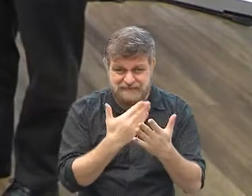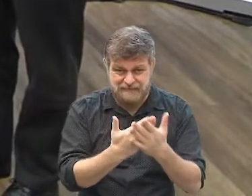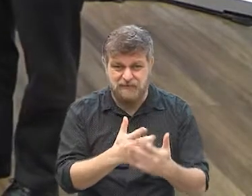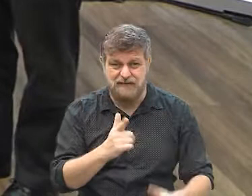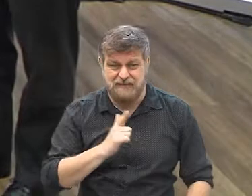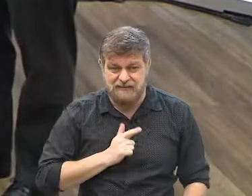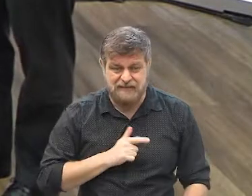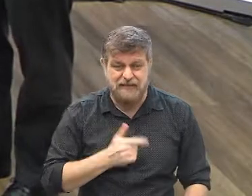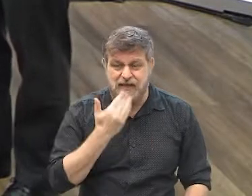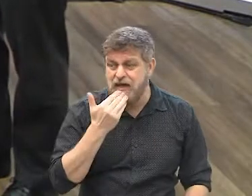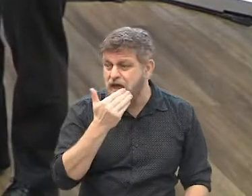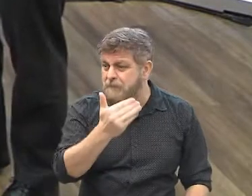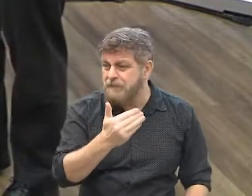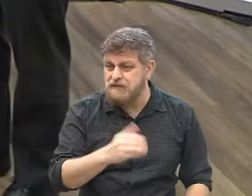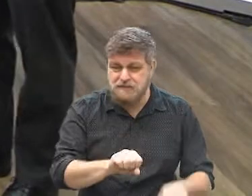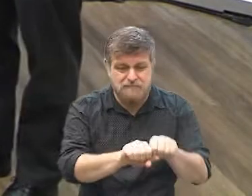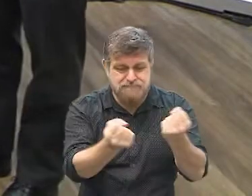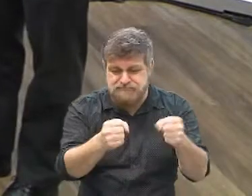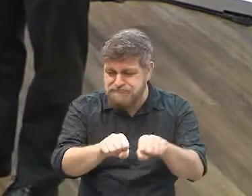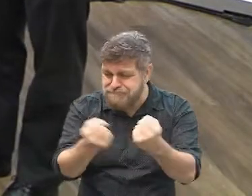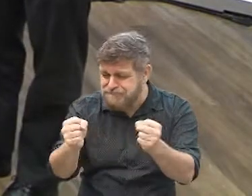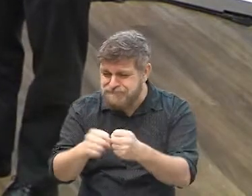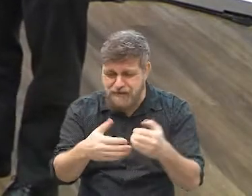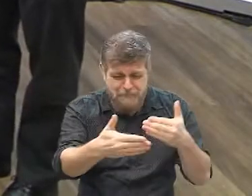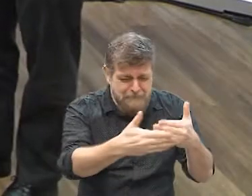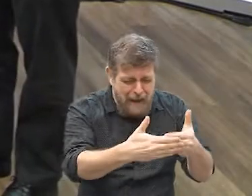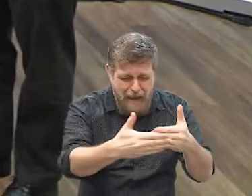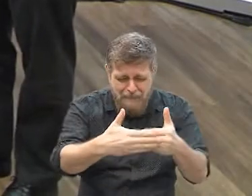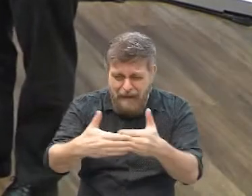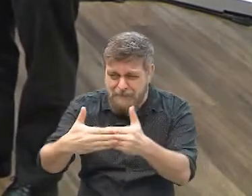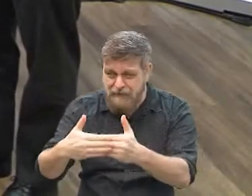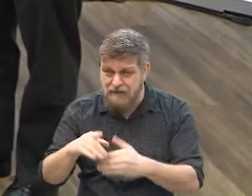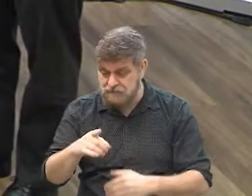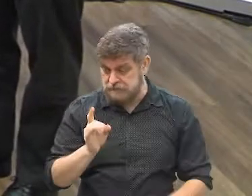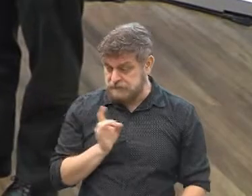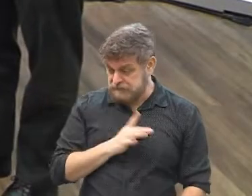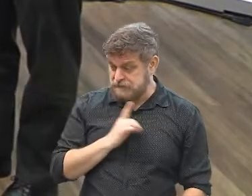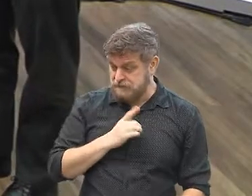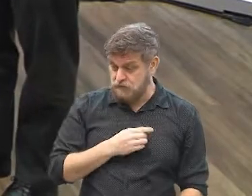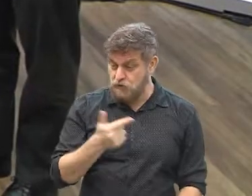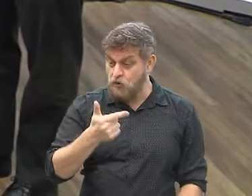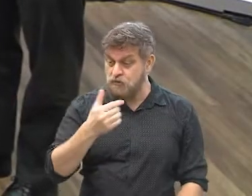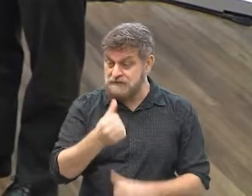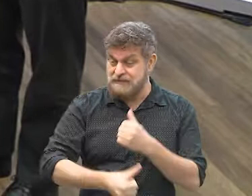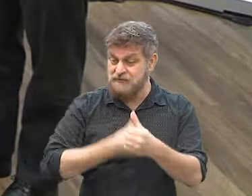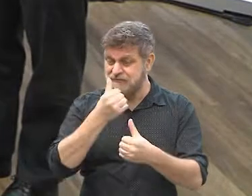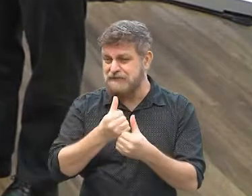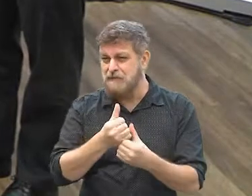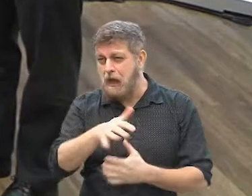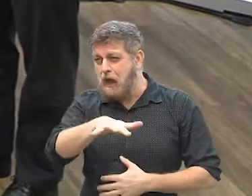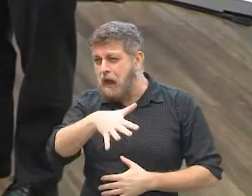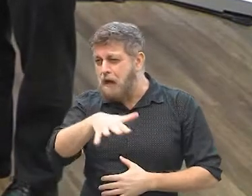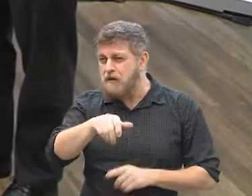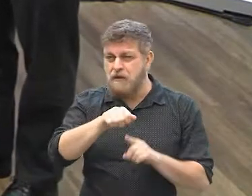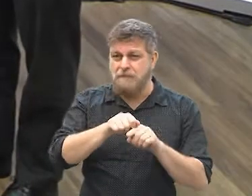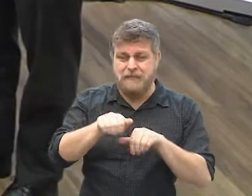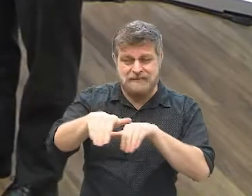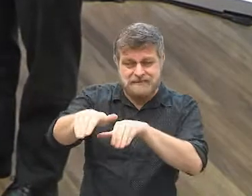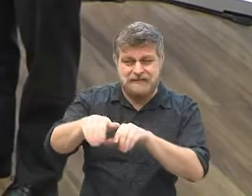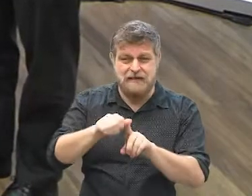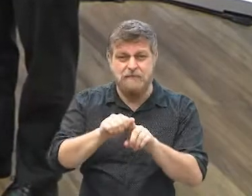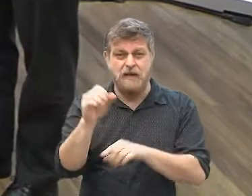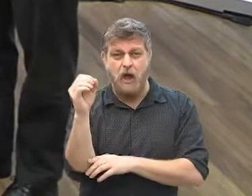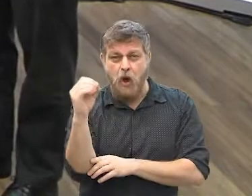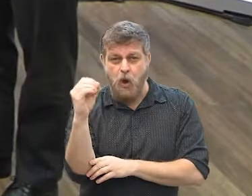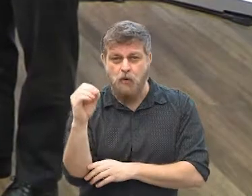com pedido de falência, o senhor teme que no retorno, no segundo semestre, mais para o final, mês de setembro, outubro, a